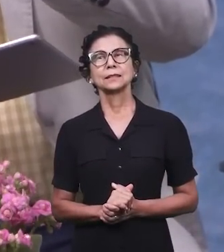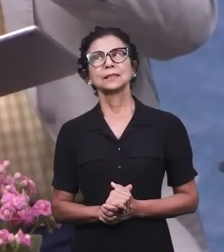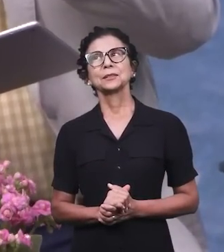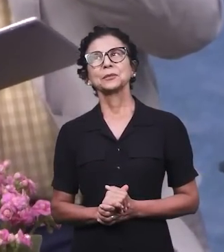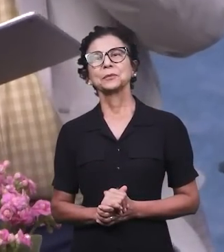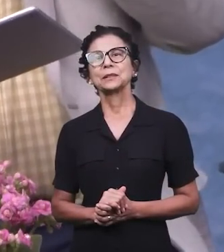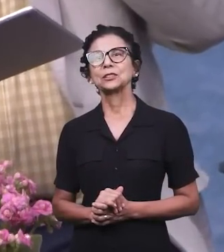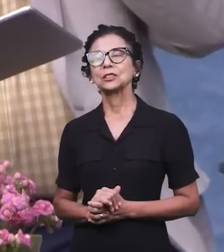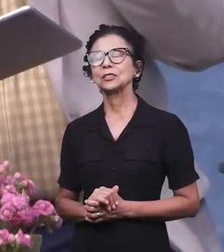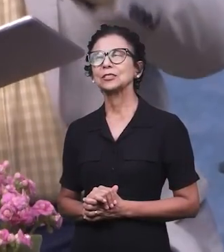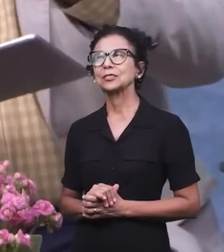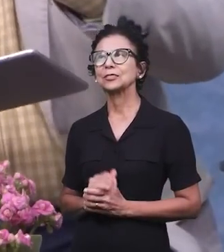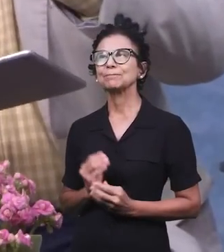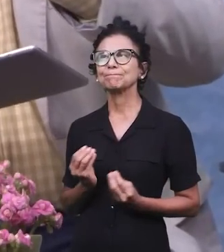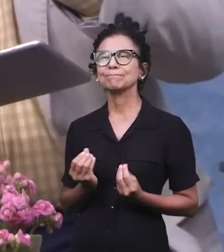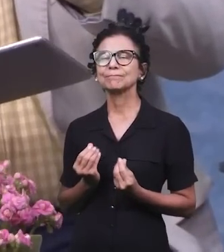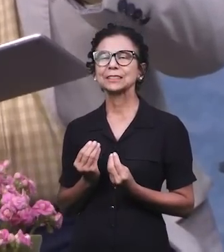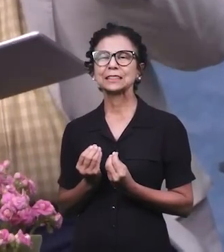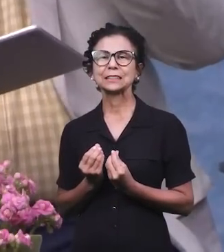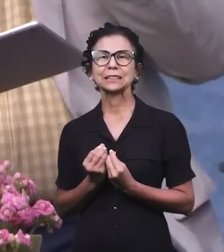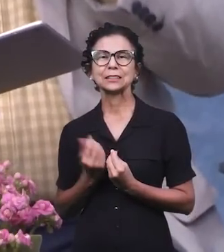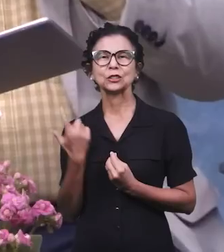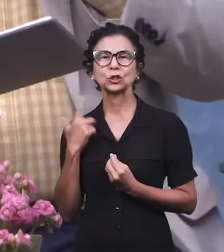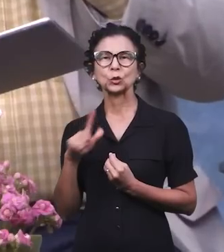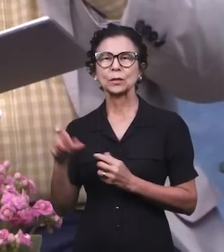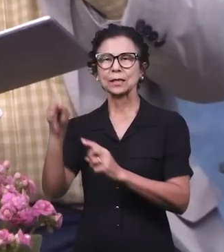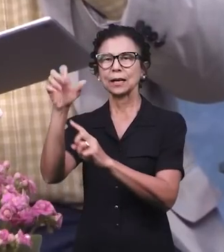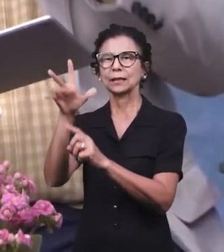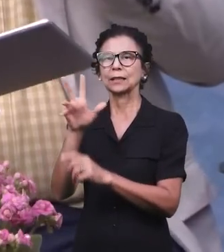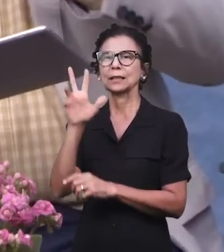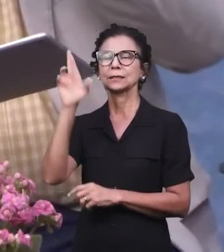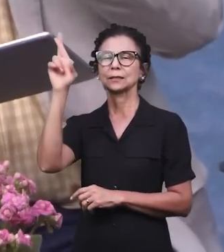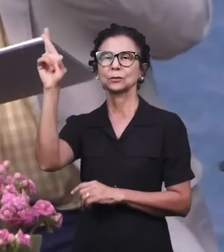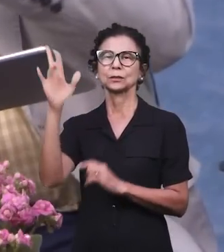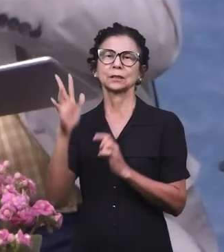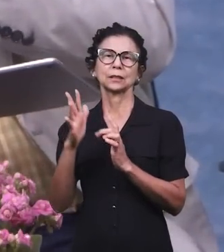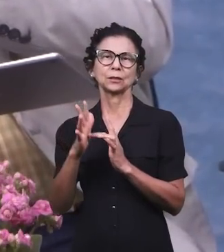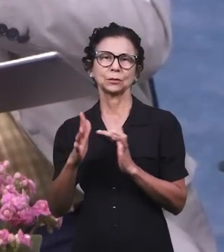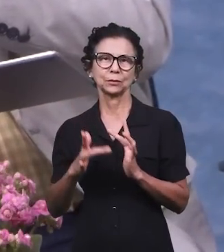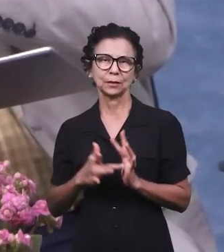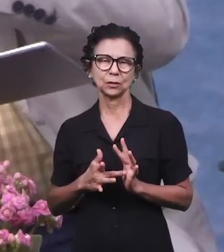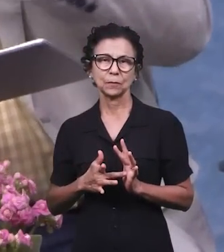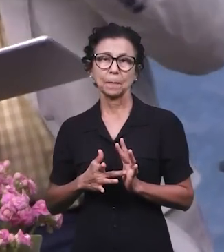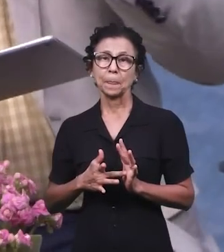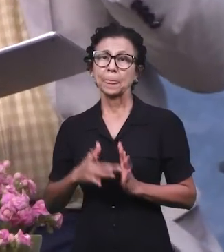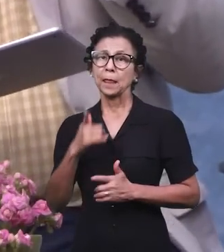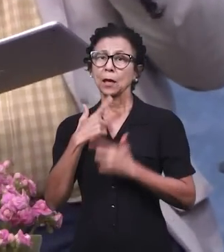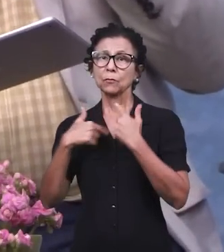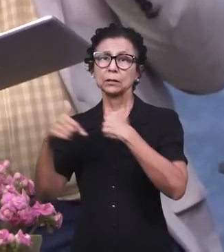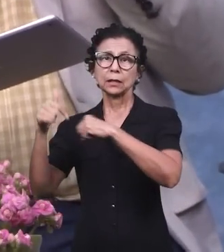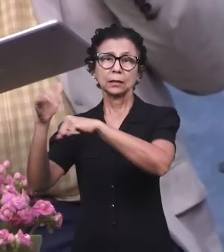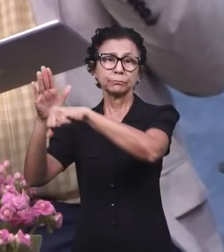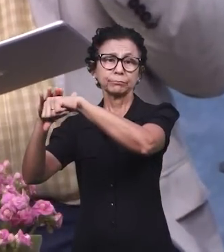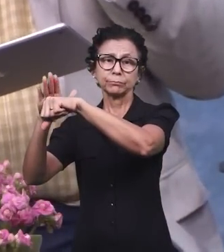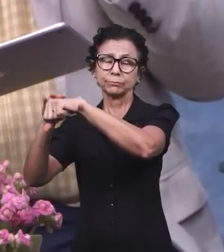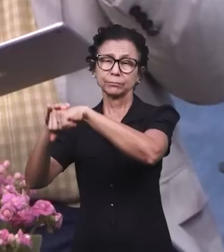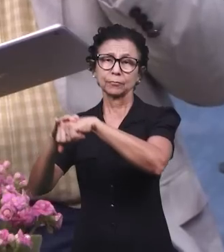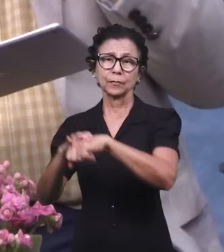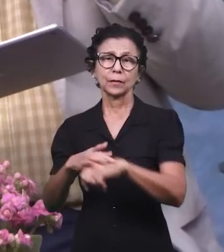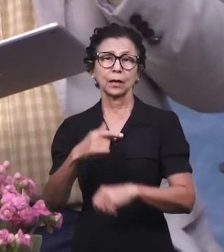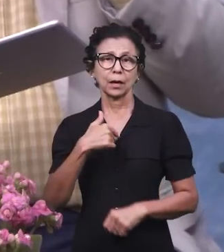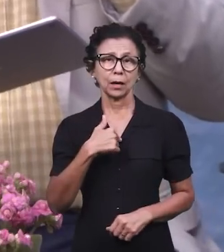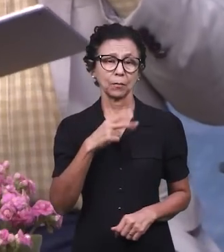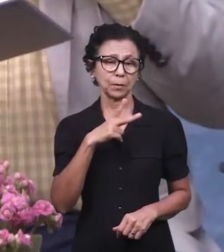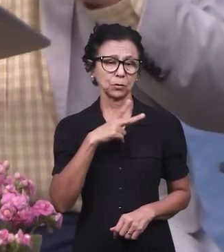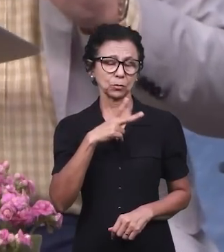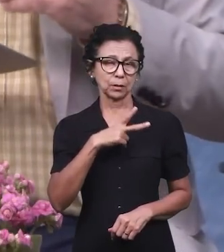de Deus, a gente entra na graça de Deus e Deus opera segundo a sua vontade. Então, eu, por exemplo, já vivi